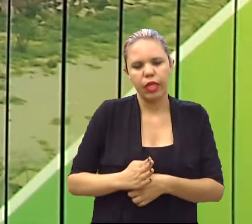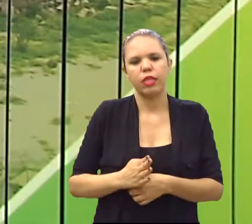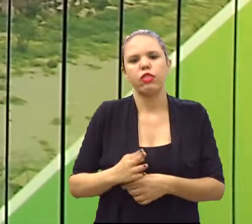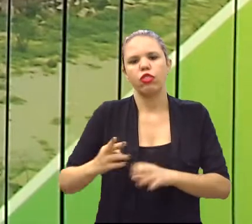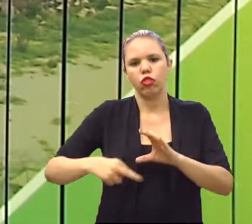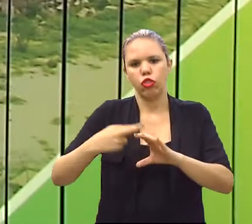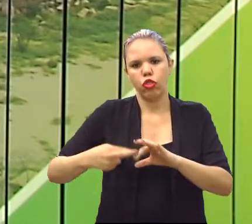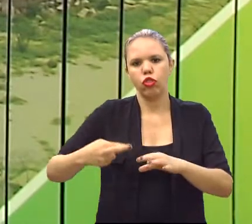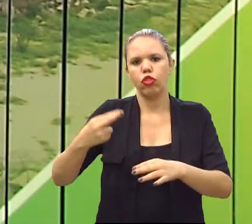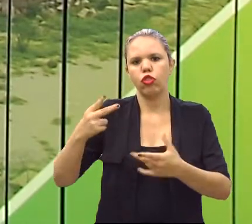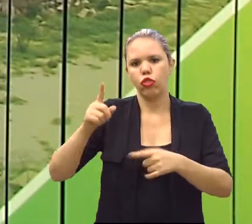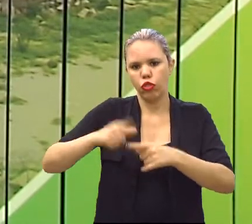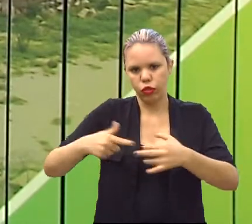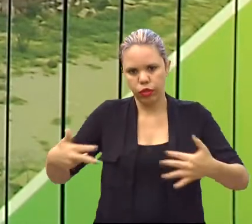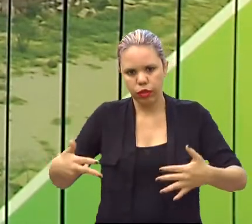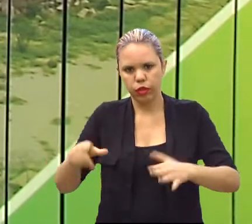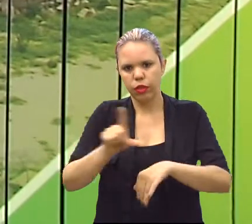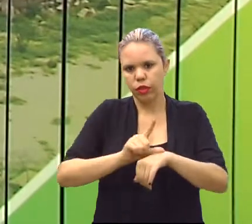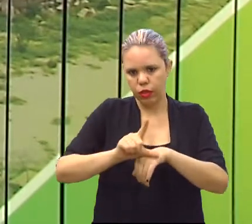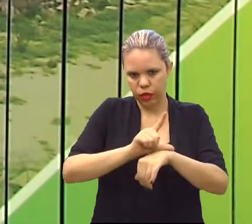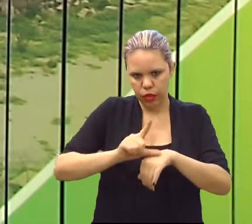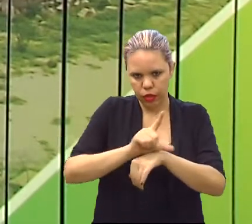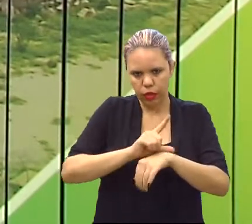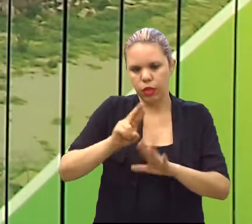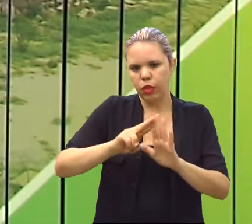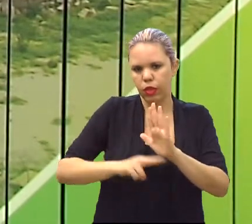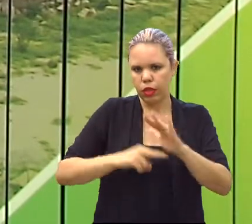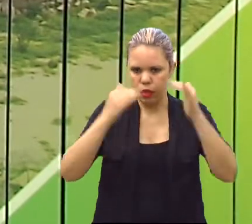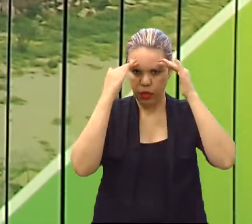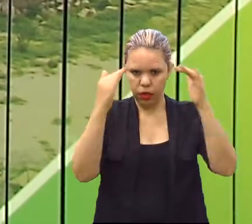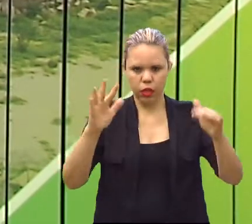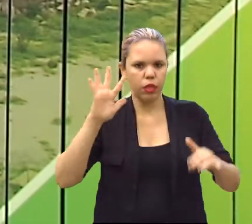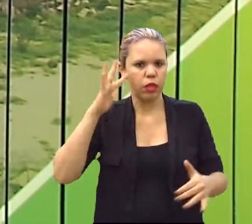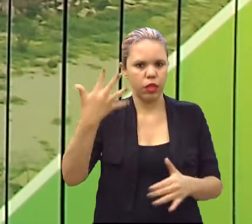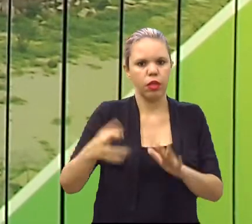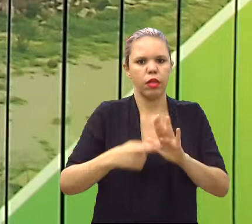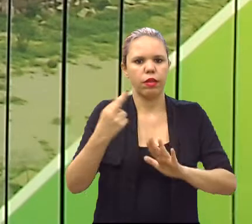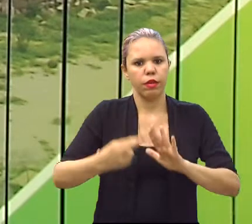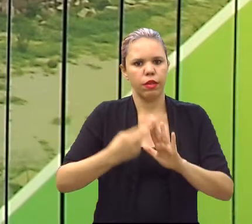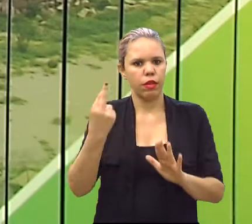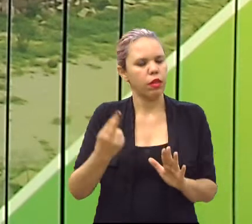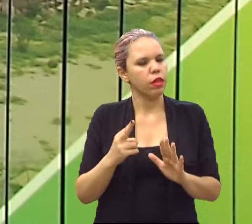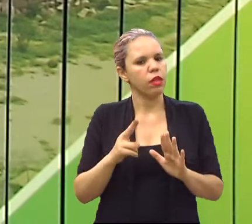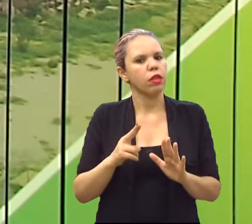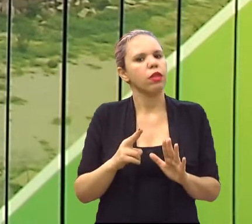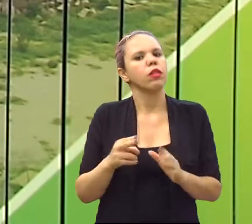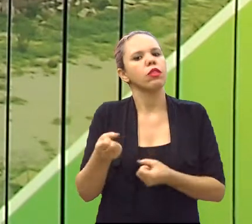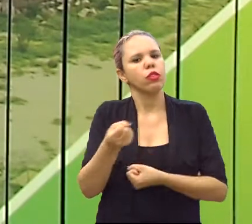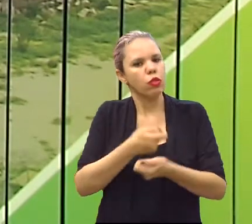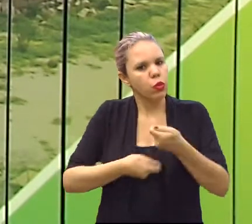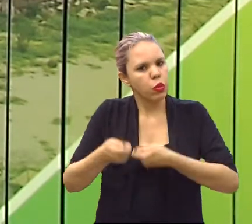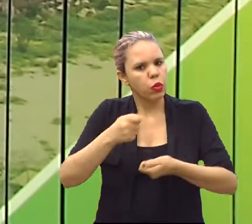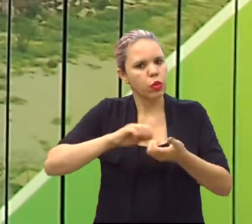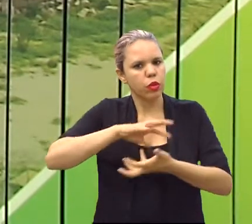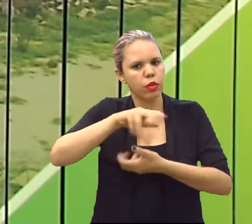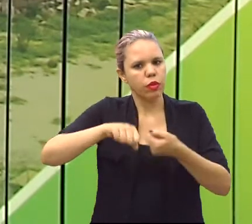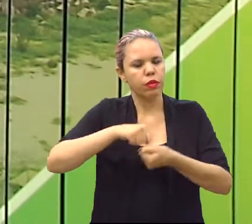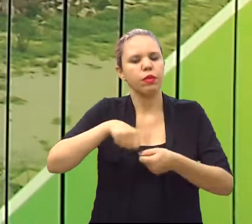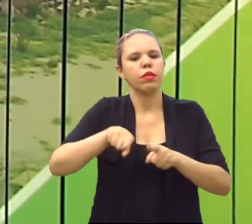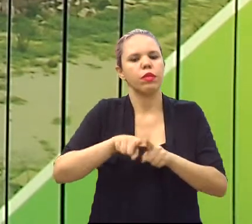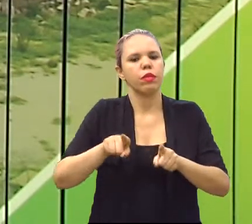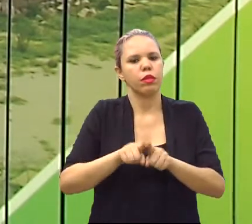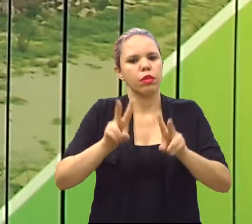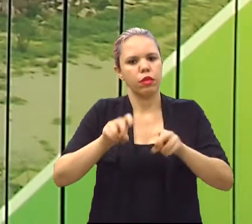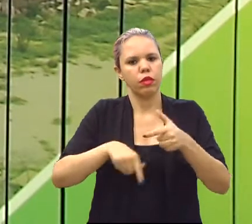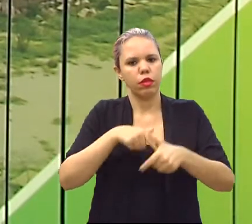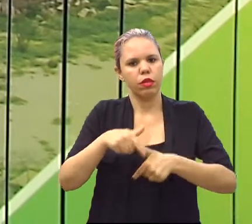Sólidos, legislação que estabeleceu metas arrojadas para a resolução das questões socioambientais inerentes